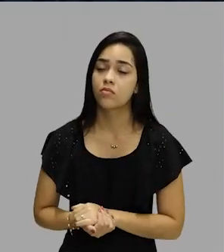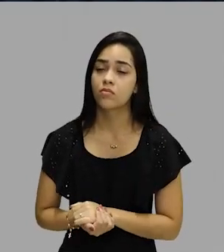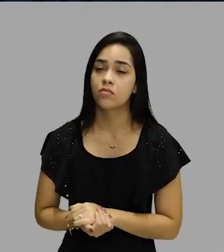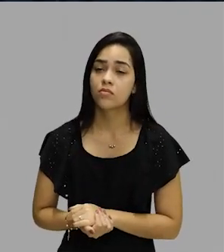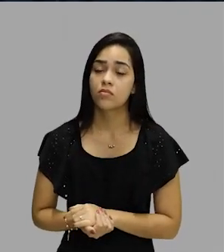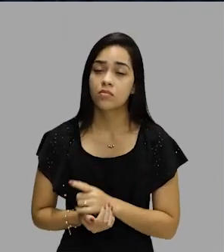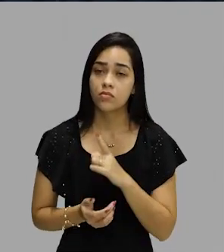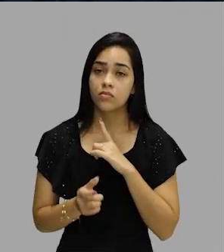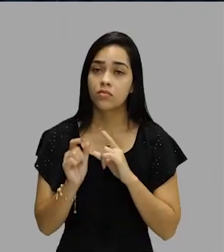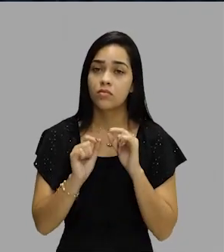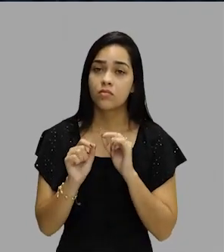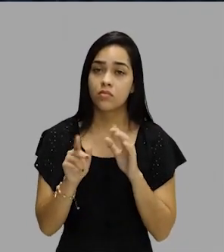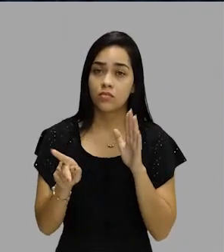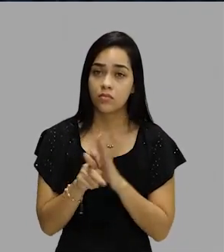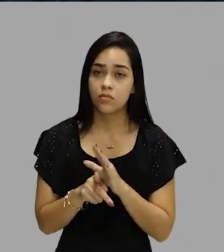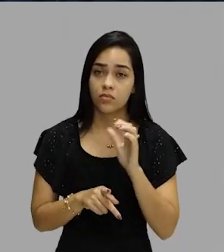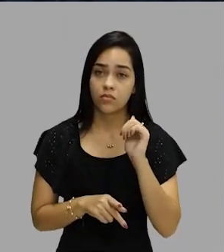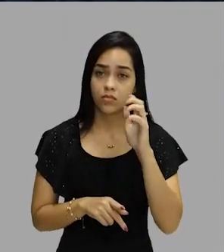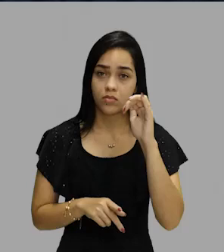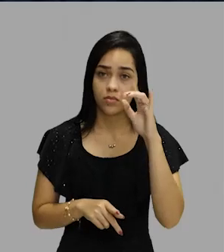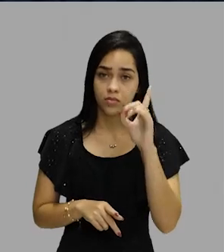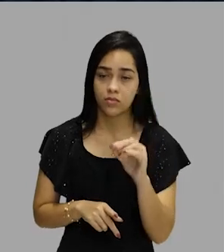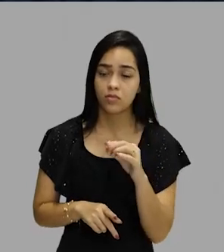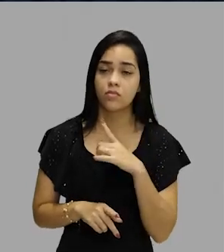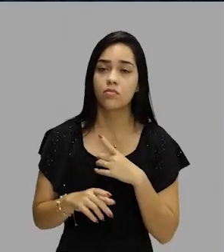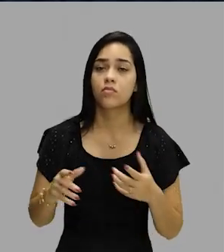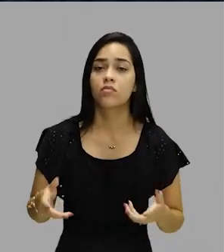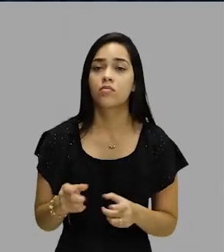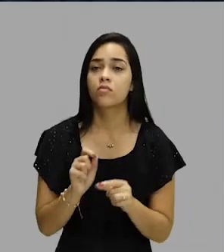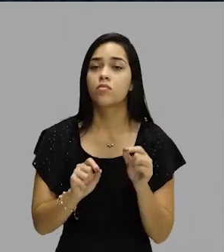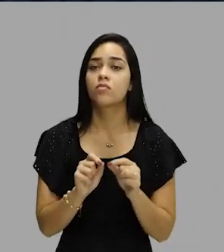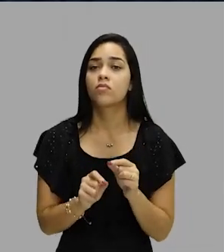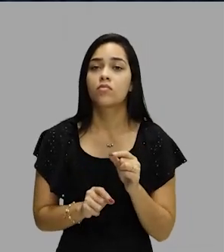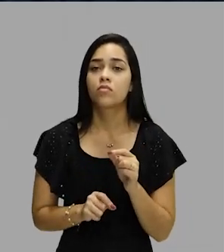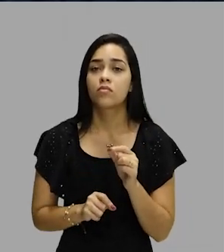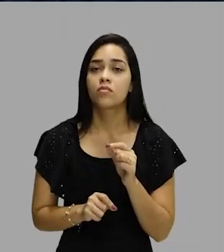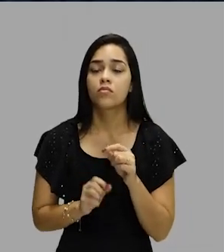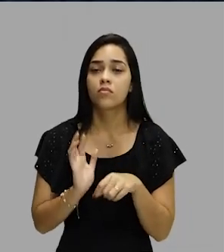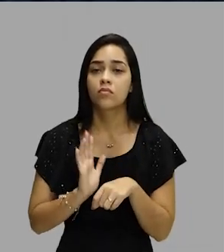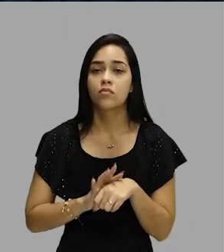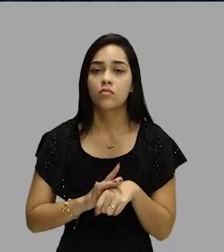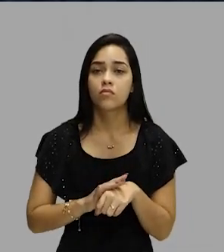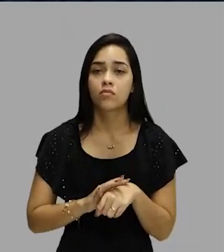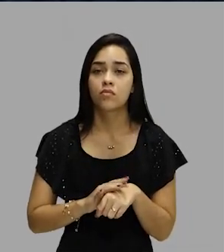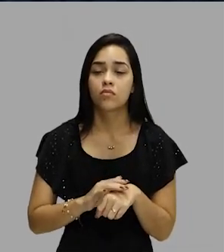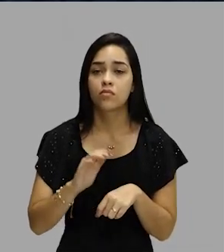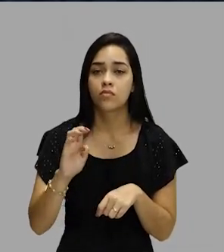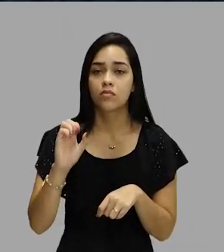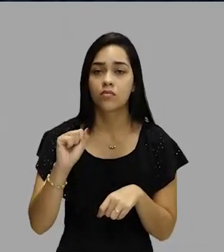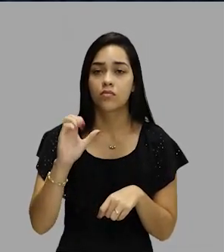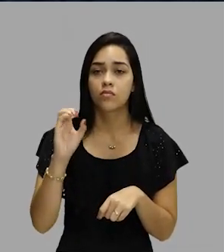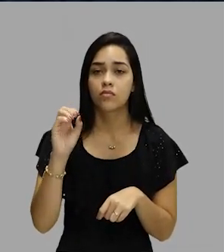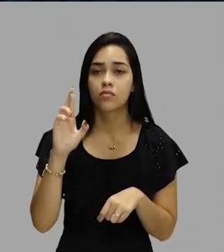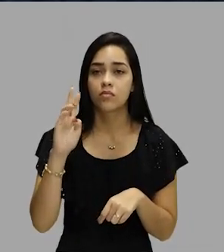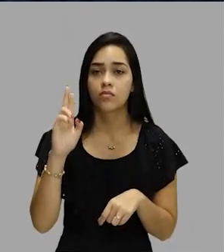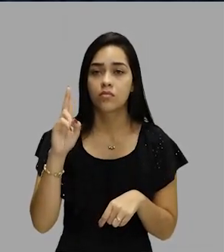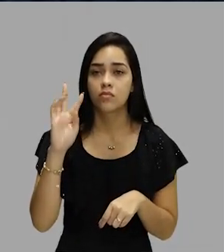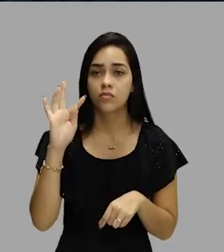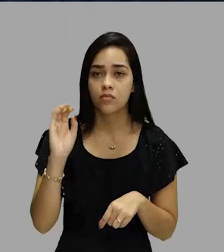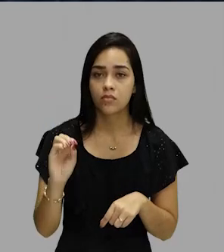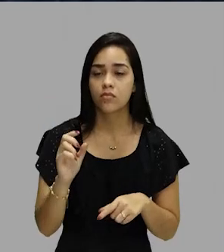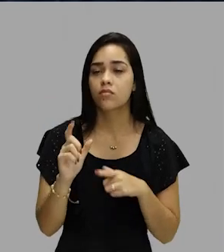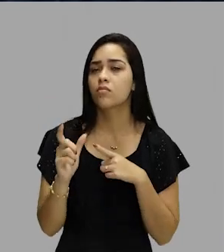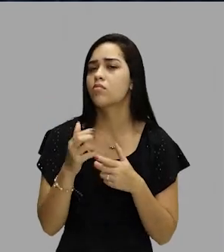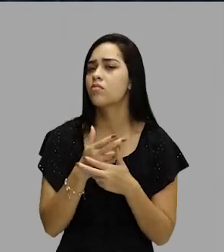vitamina, no caso do ácido ascórbico, causa uma doença chamada escorbuto. Escorbuto. Então,